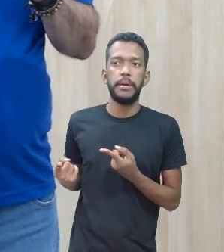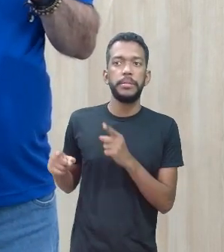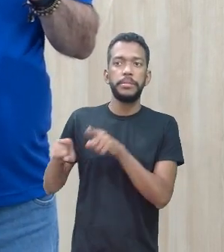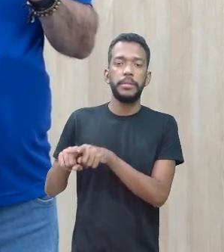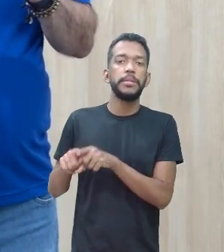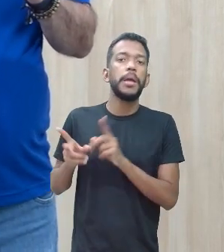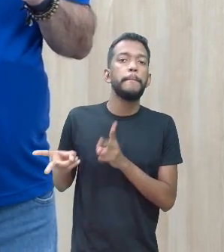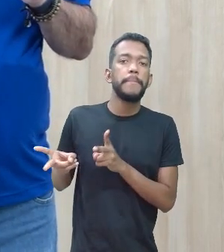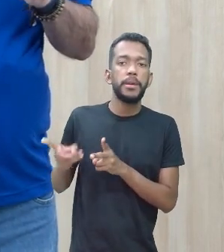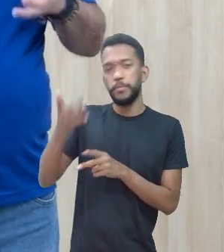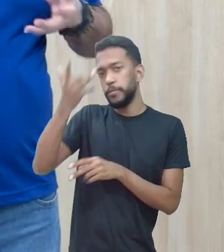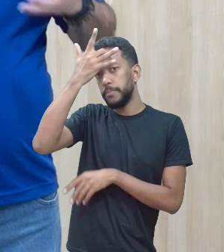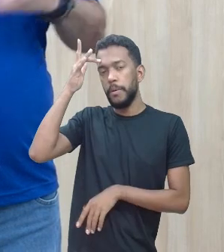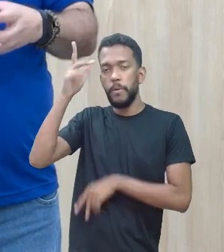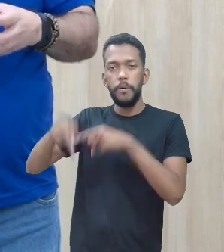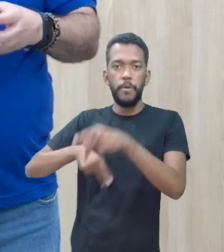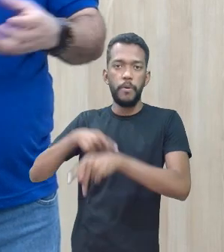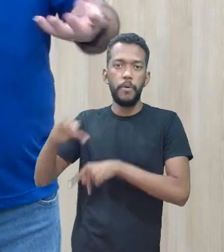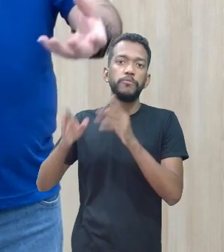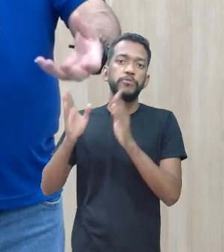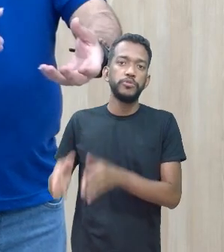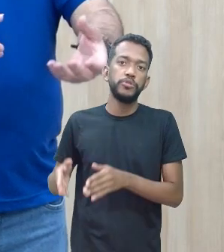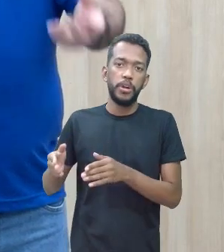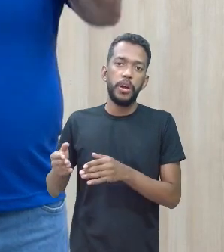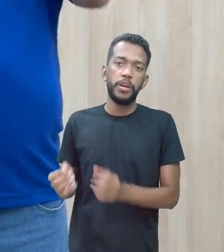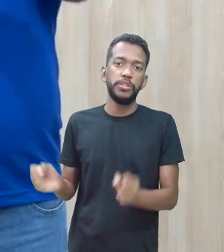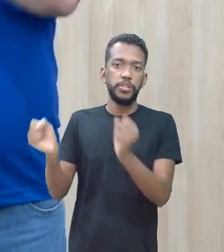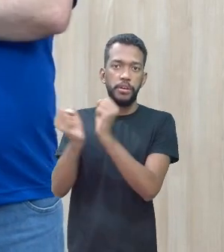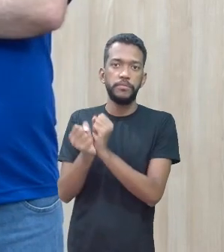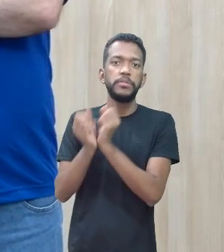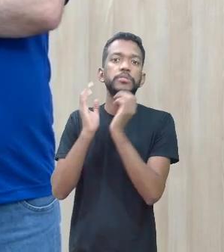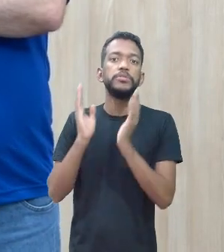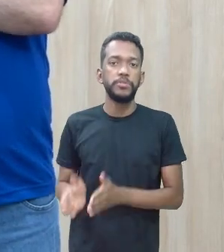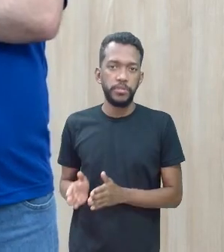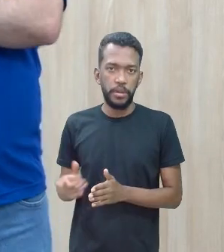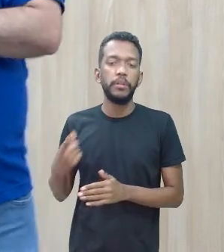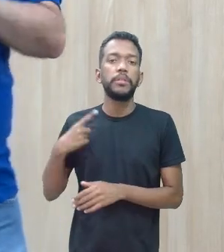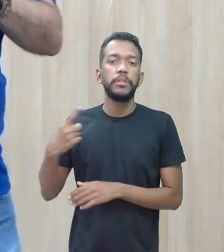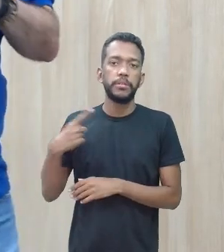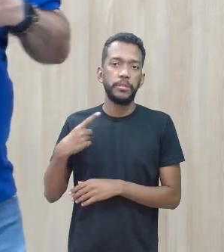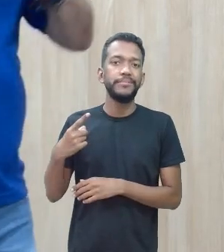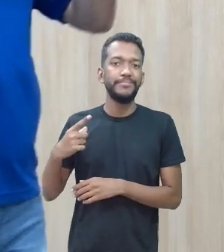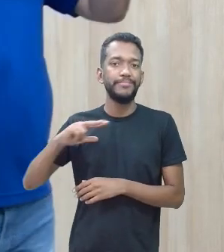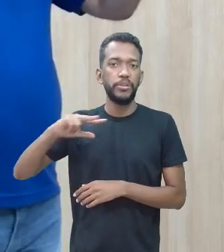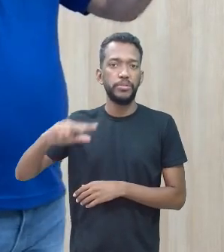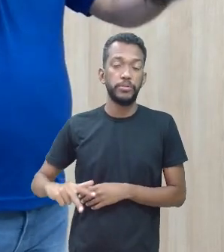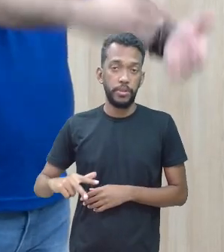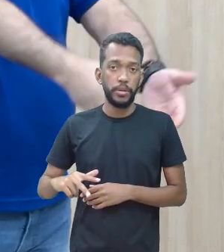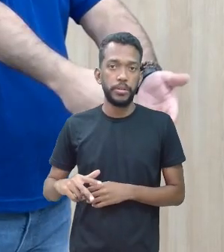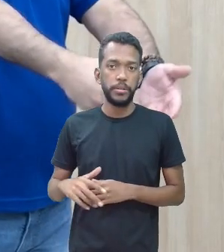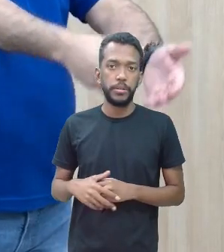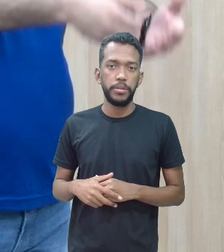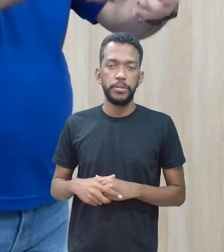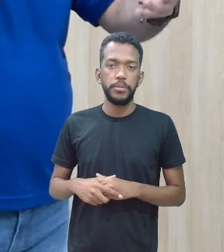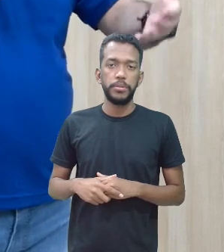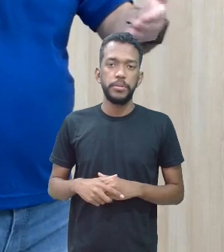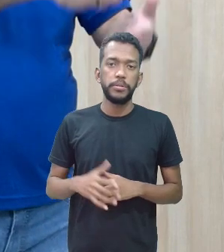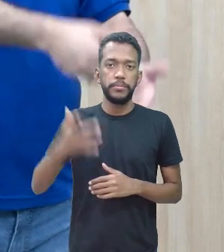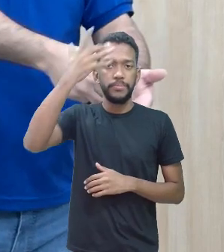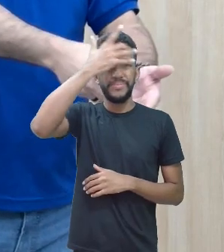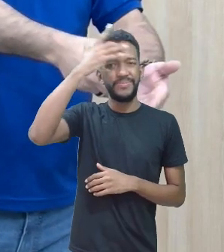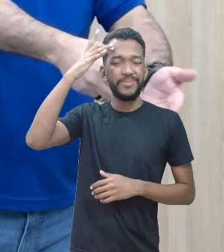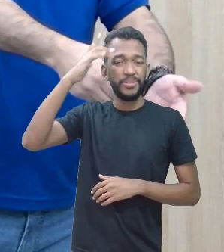desses mesmos povos, né, que eram escravizados com os portugueses, ou seja, o povo que está